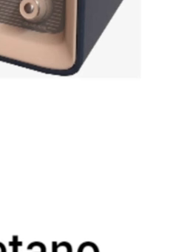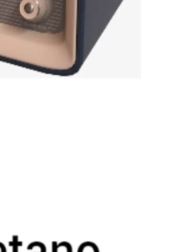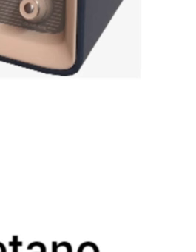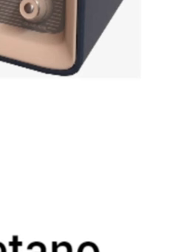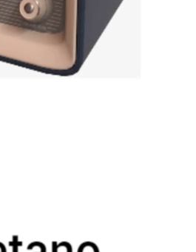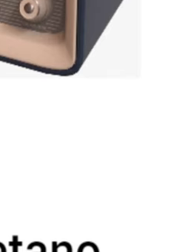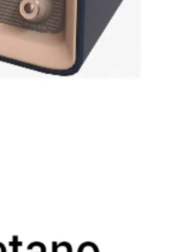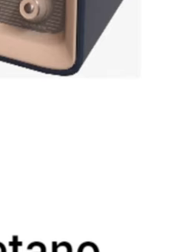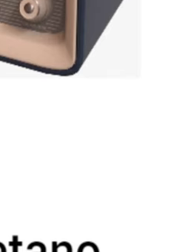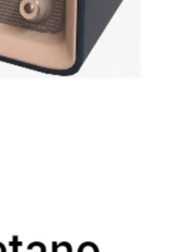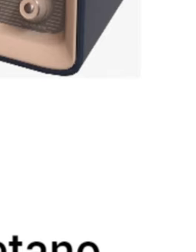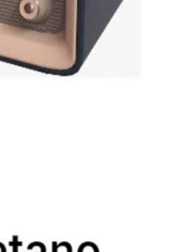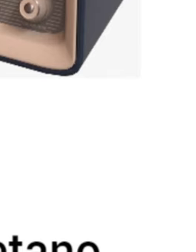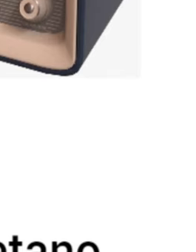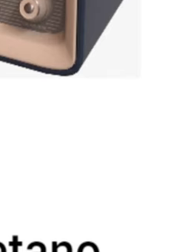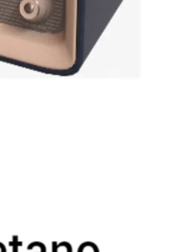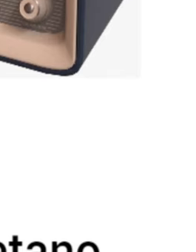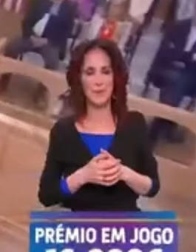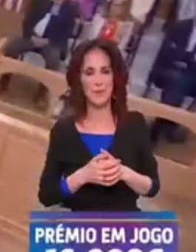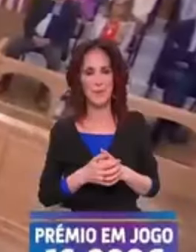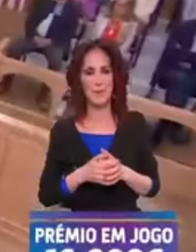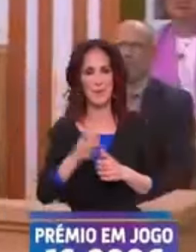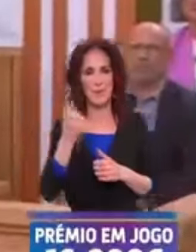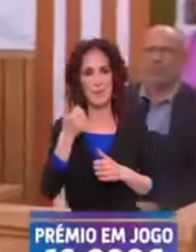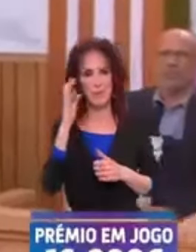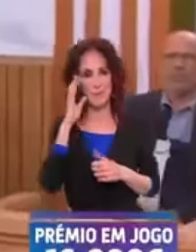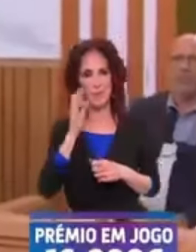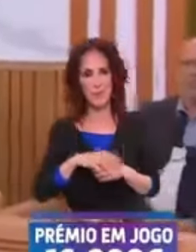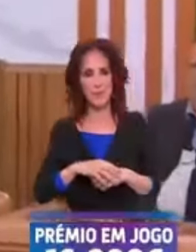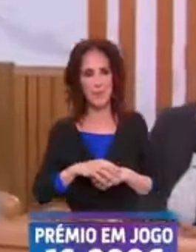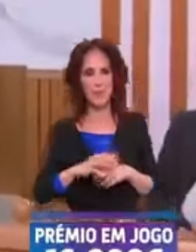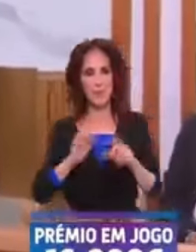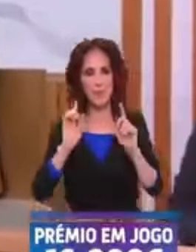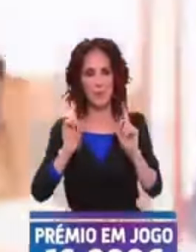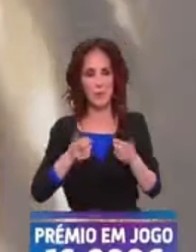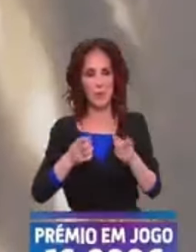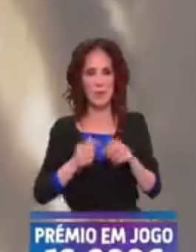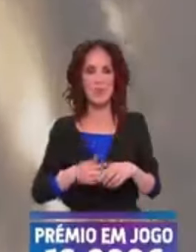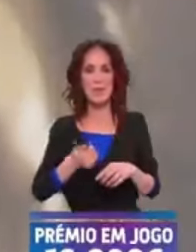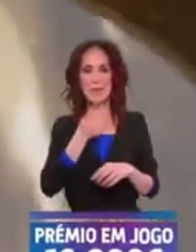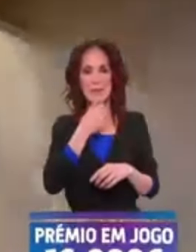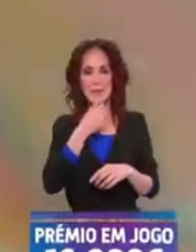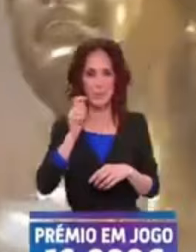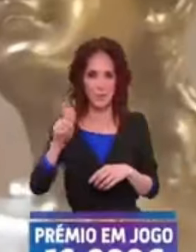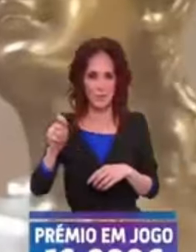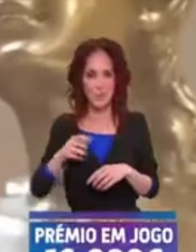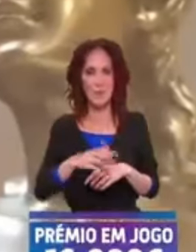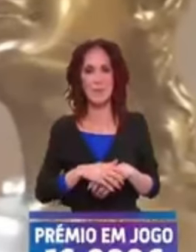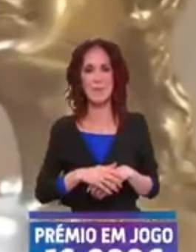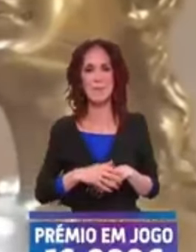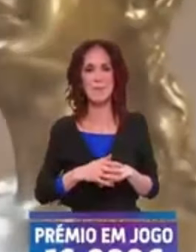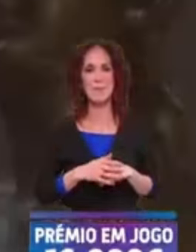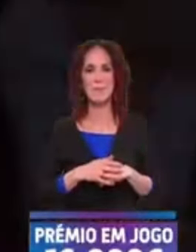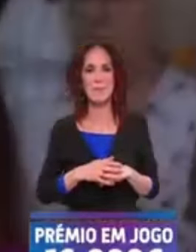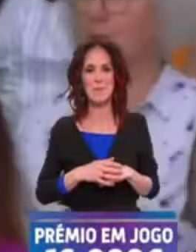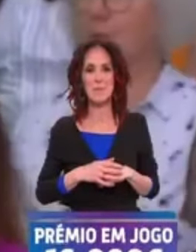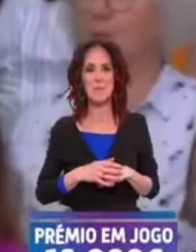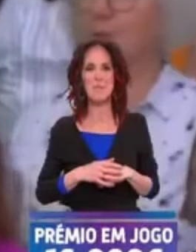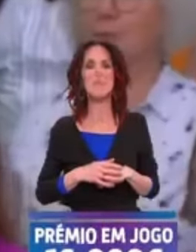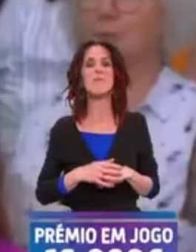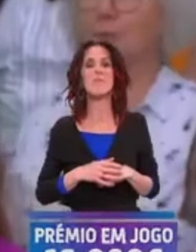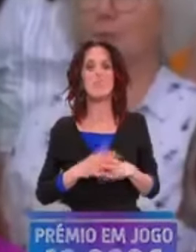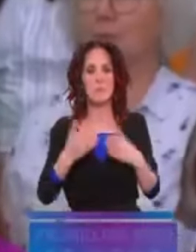e 50 anos na Isto é não não cumprirá 50 anos na cadeia morrerá antes de passarem os 50